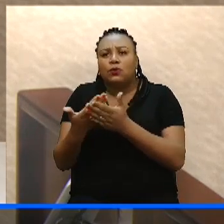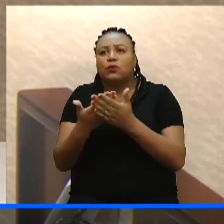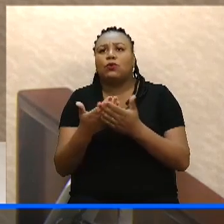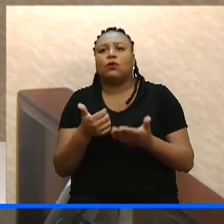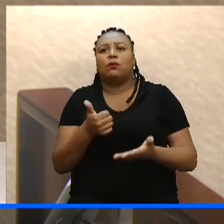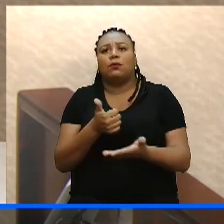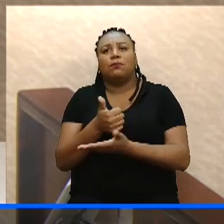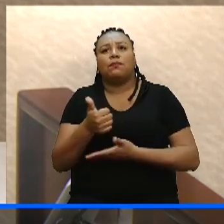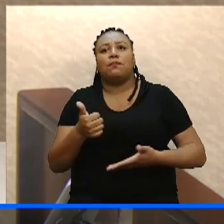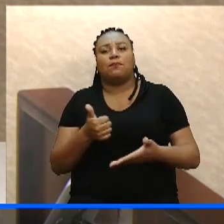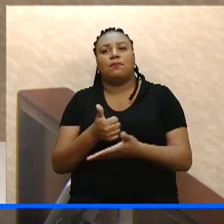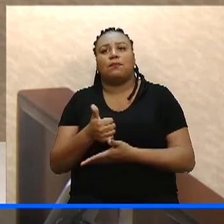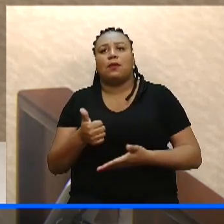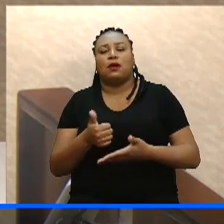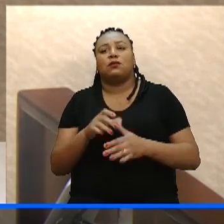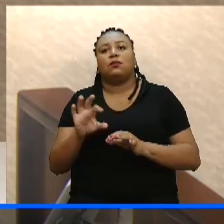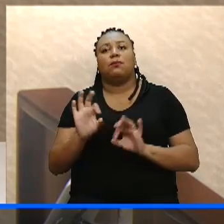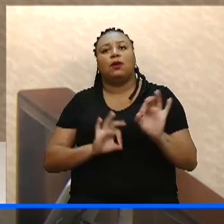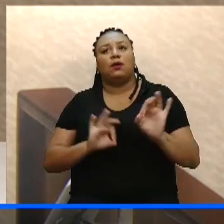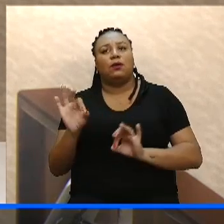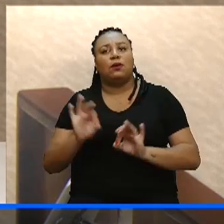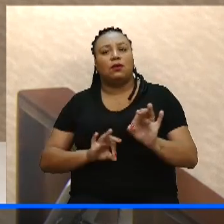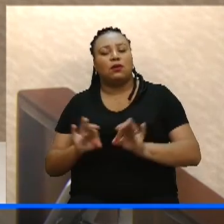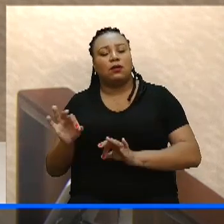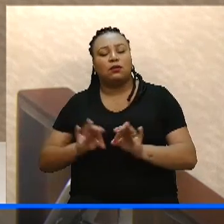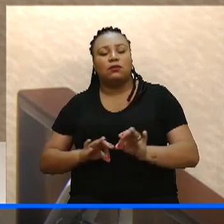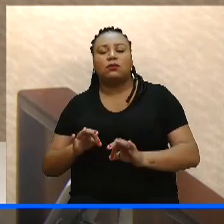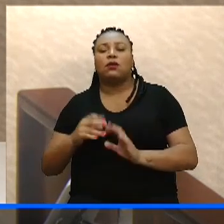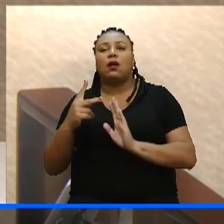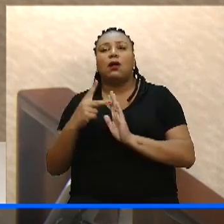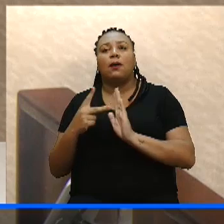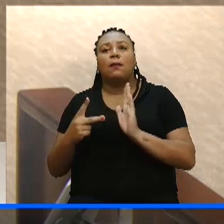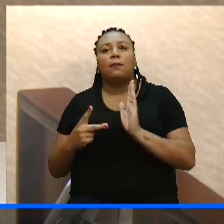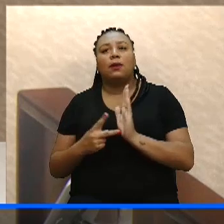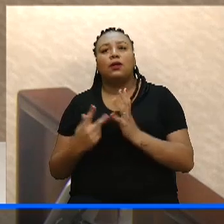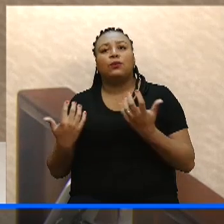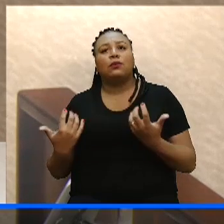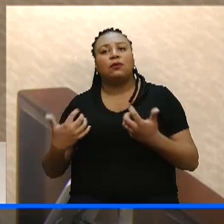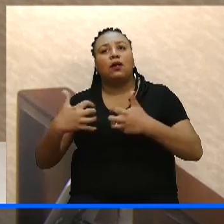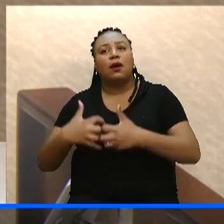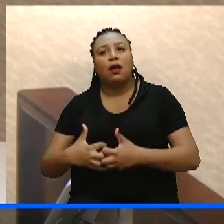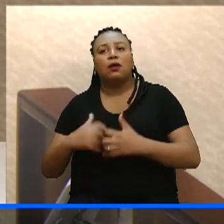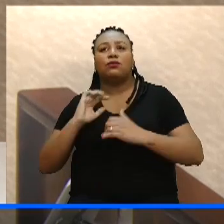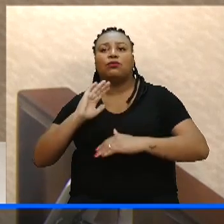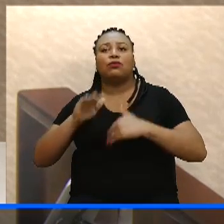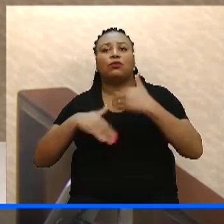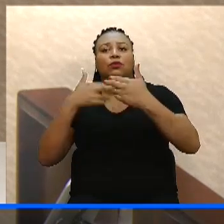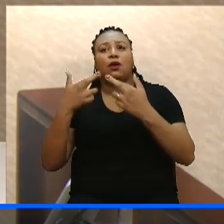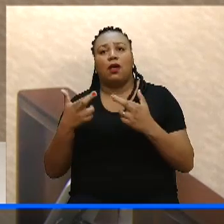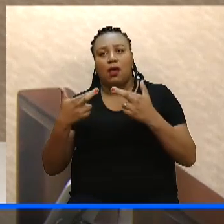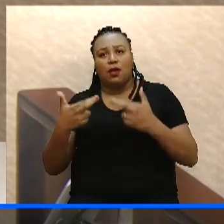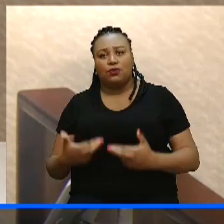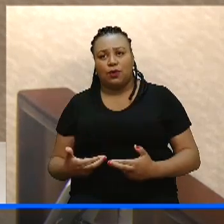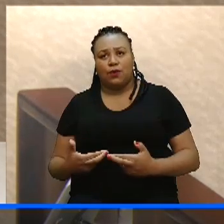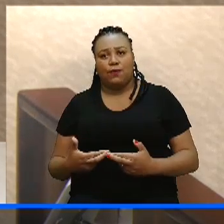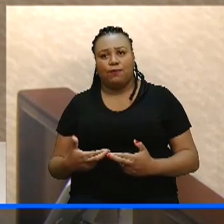base para a formulação do plano integrado de desenvolvimento regional